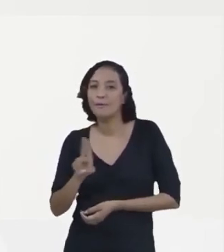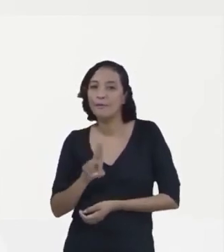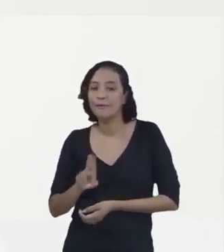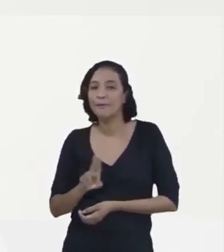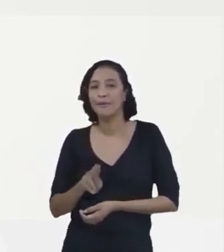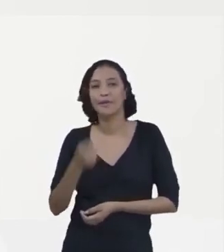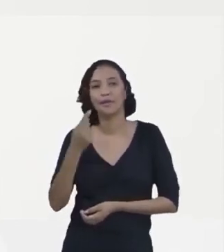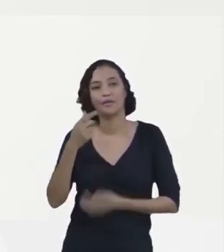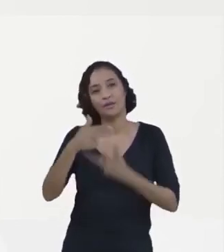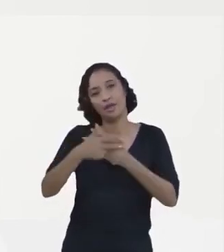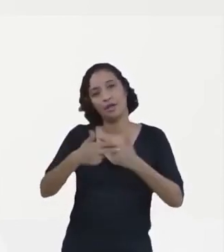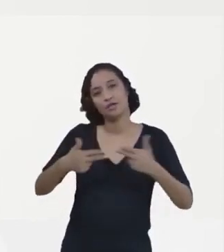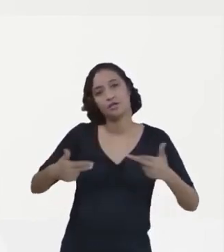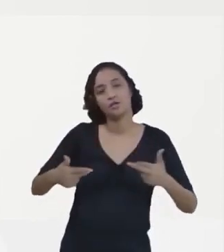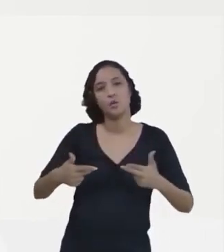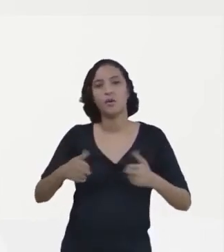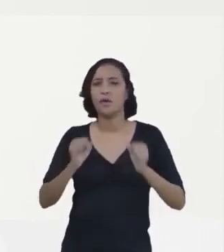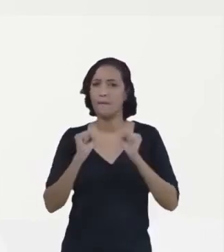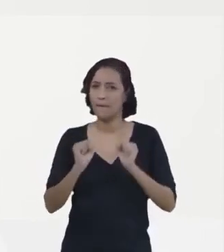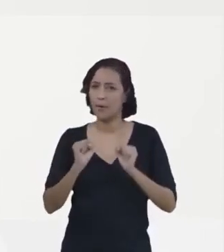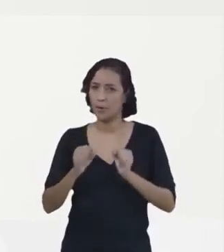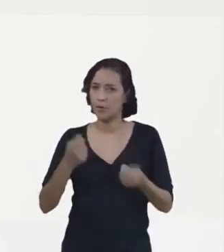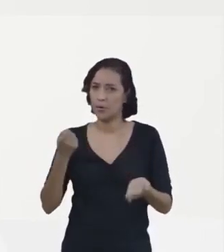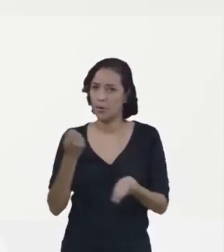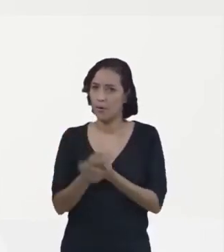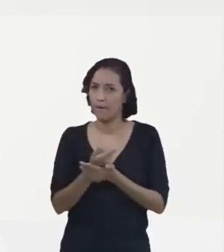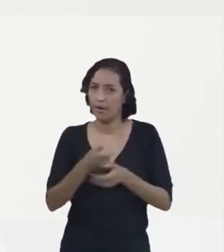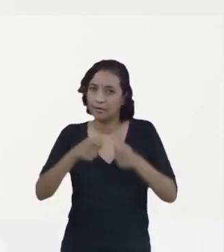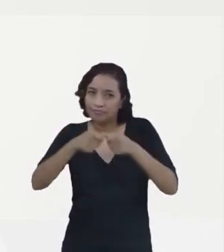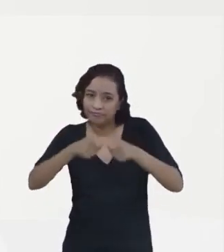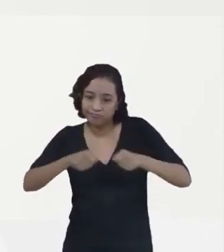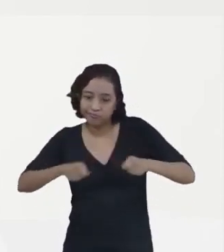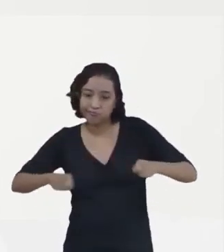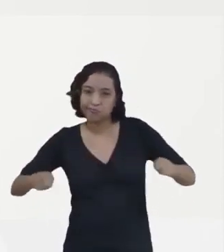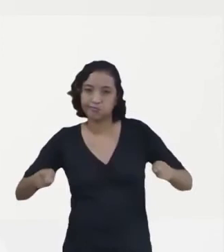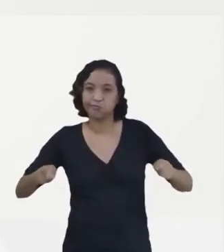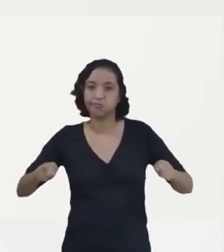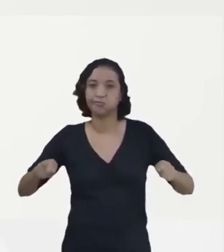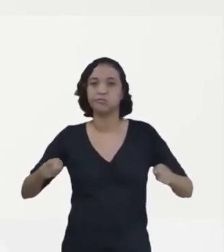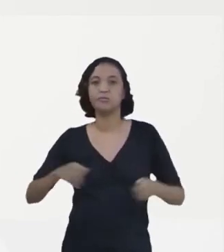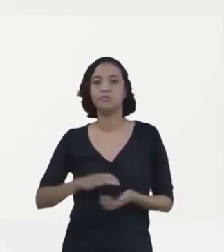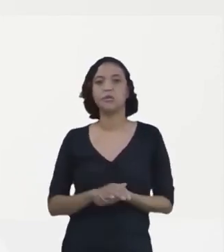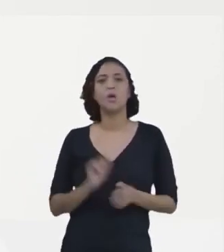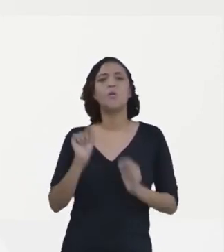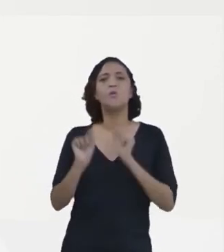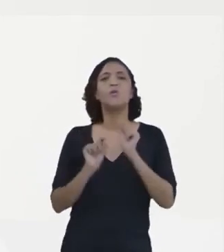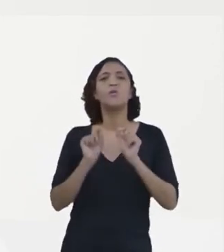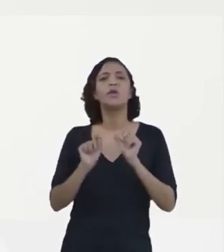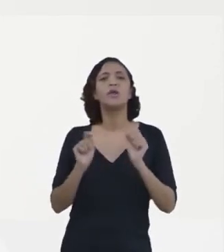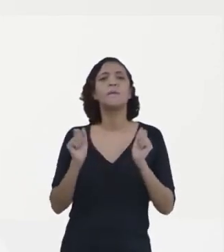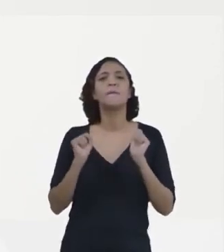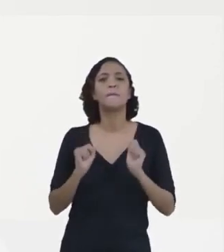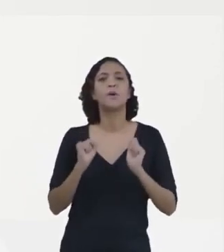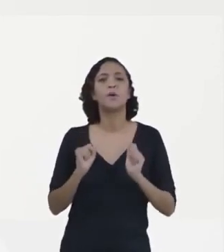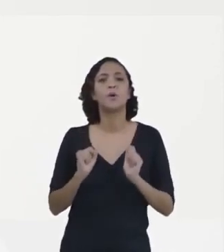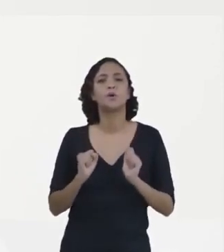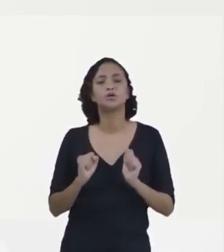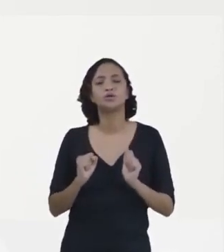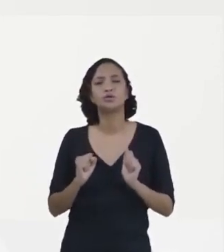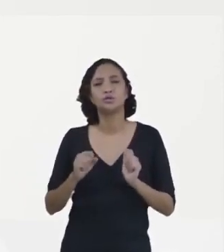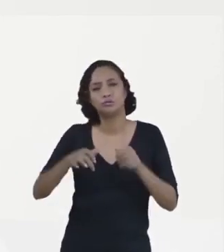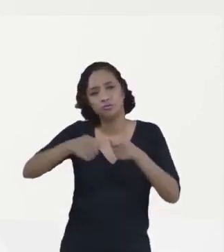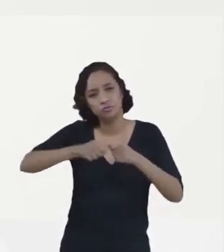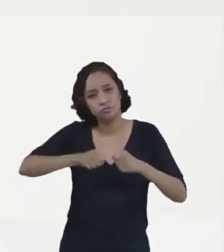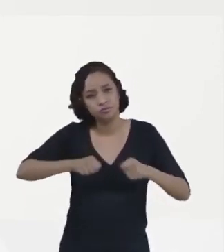podemos comprar por metro. Então, o que nós podemos comprar por metro? Você já deve ter ouvido